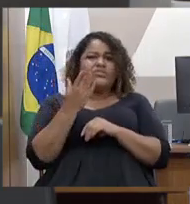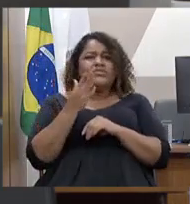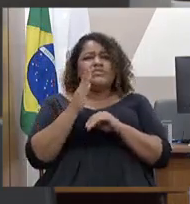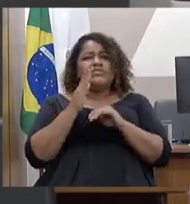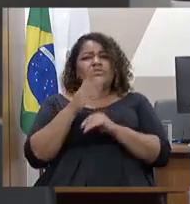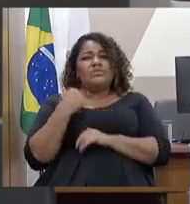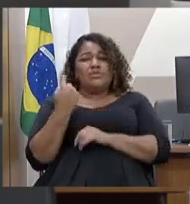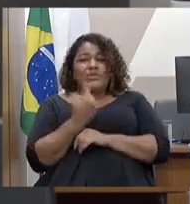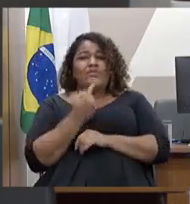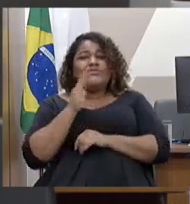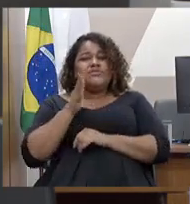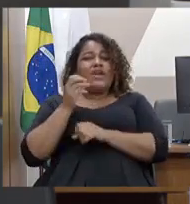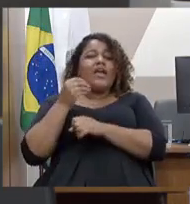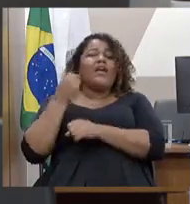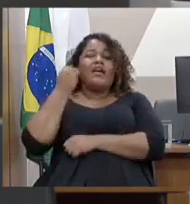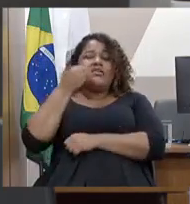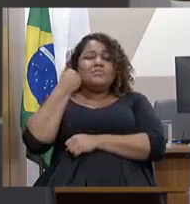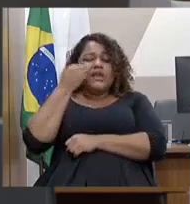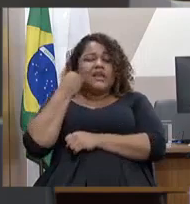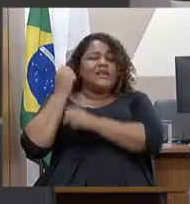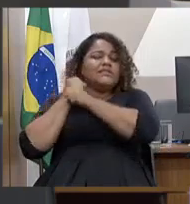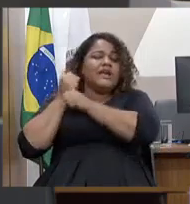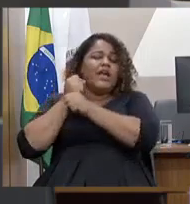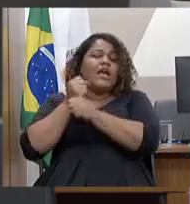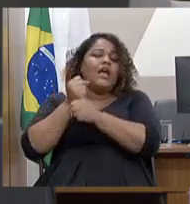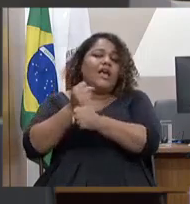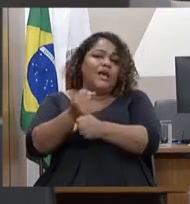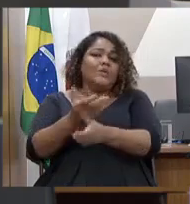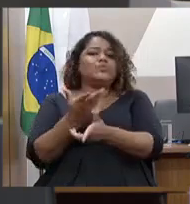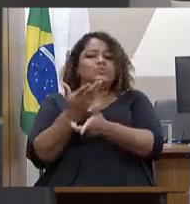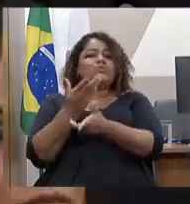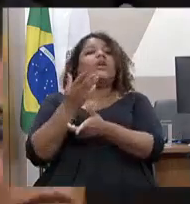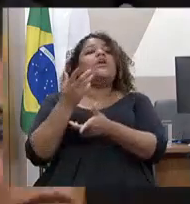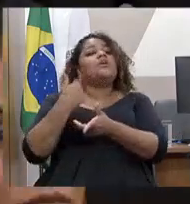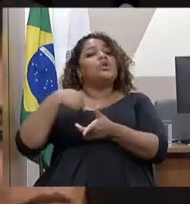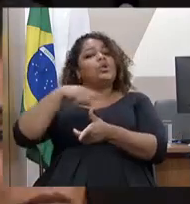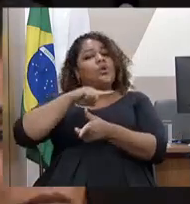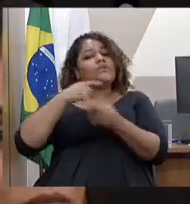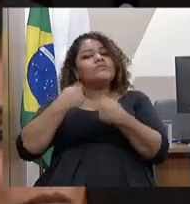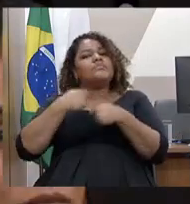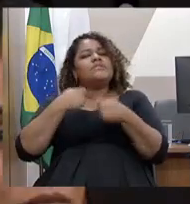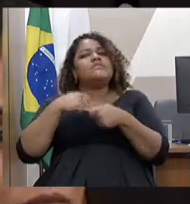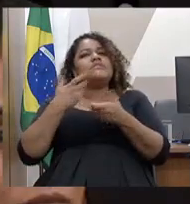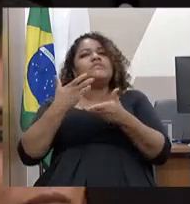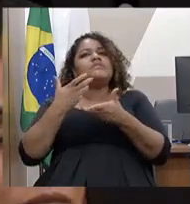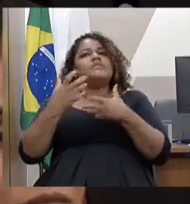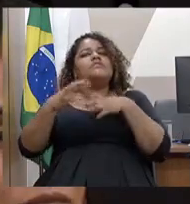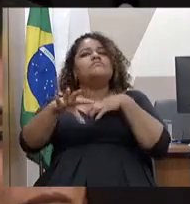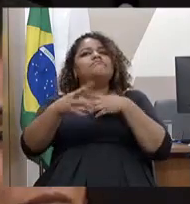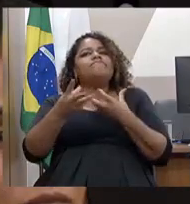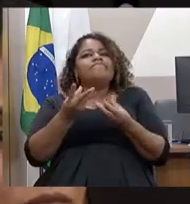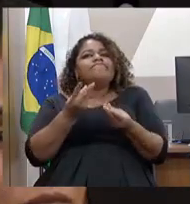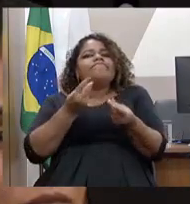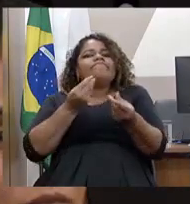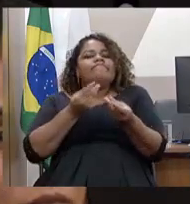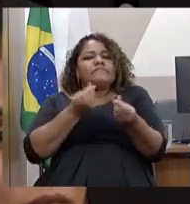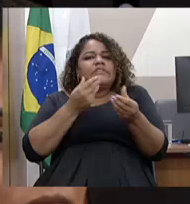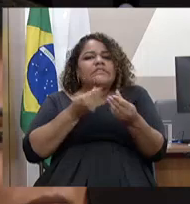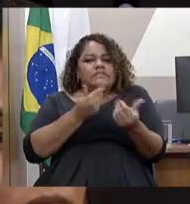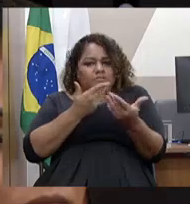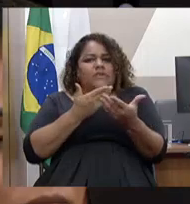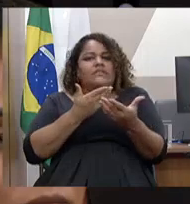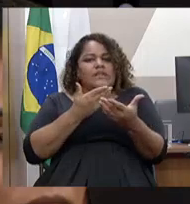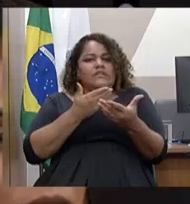tá nessa estrada O que que a gente tem visto É necessário uma também uma sensibilização e uma aproximação